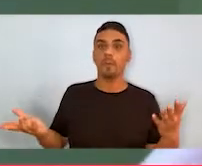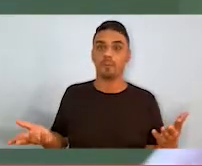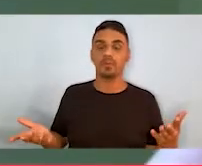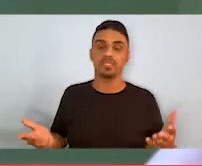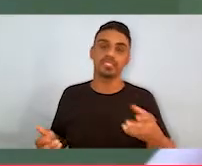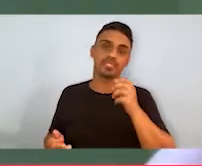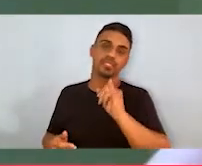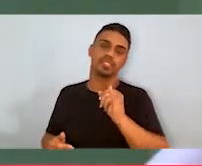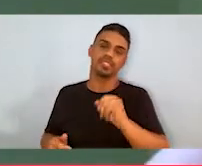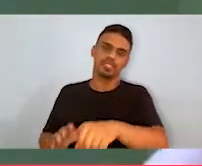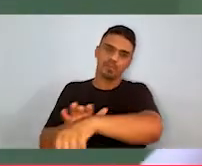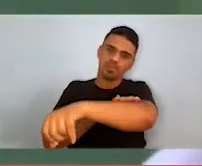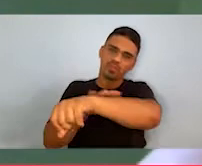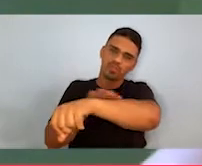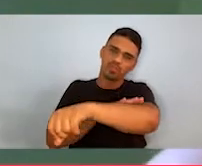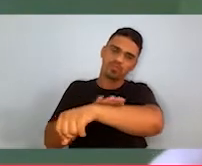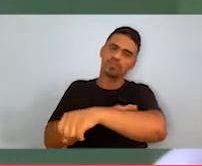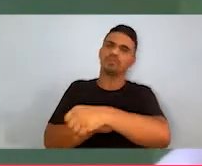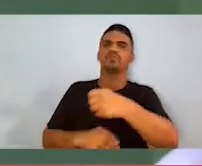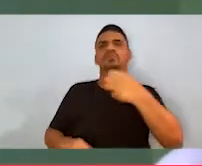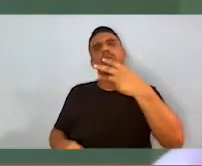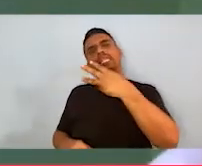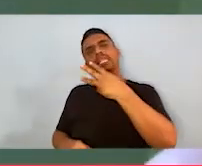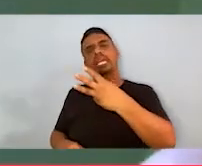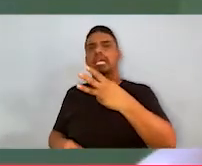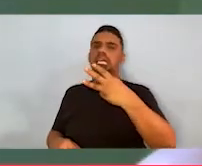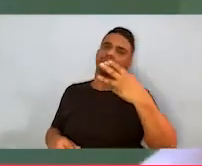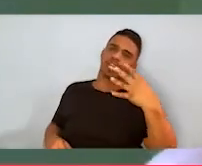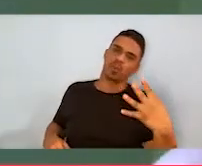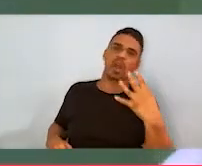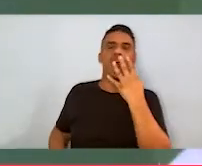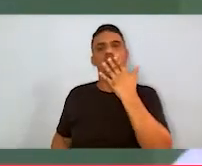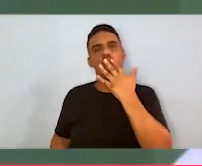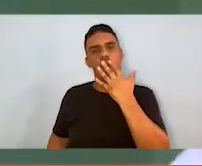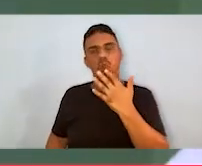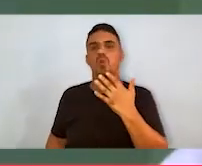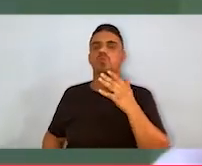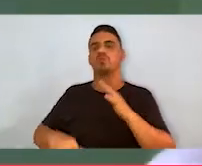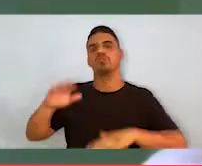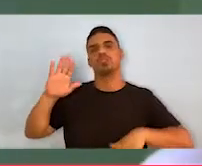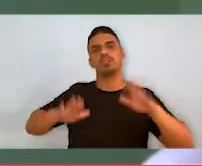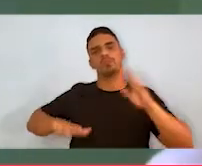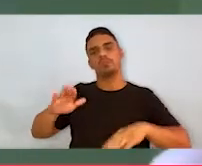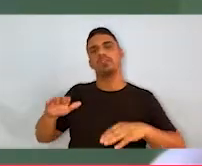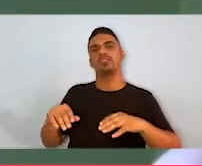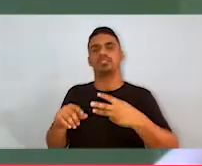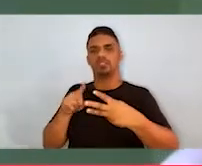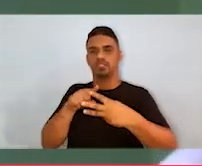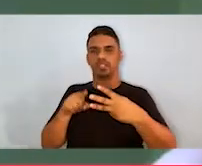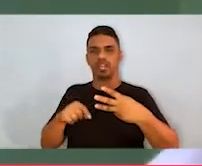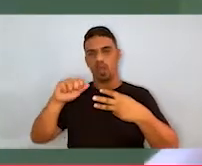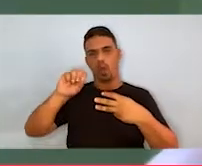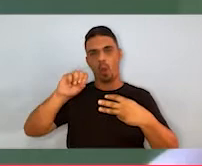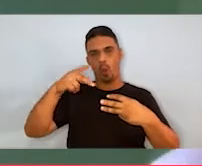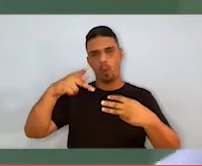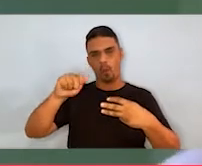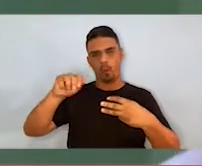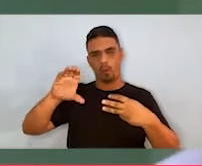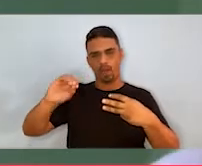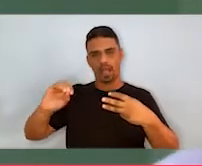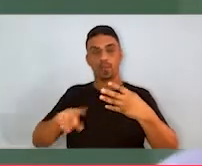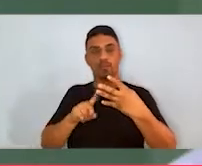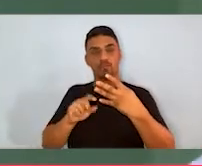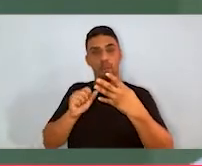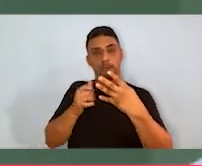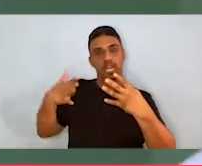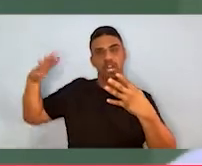Então, por exemplo, fazer um tom de pele, eu costumo usar 3 a 4 tons de pele. 3 se for opaco e 4 se for um tom de pele que está mais